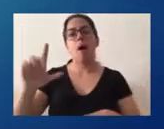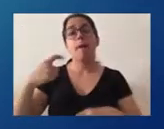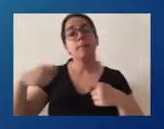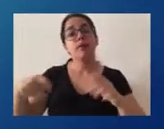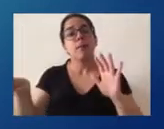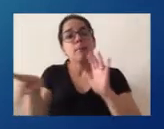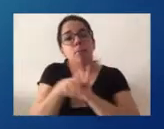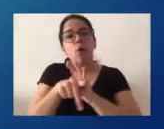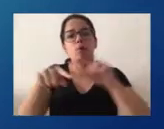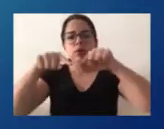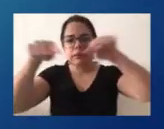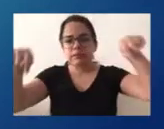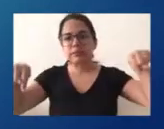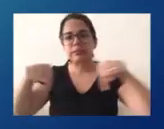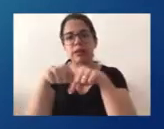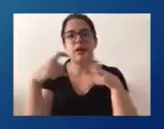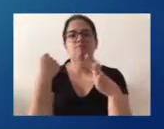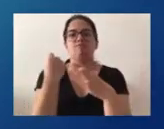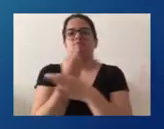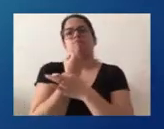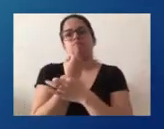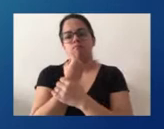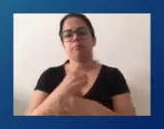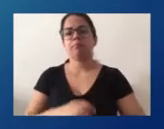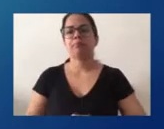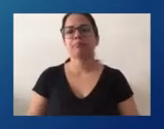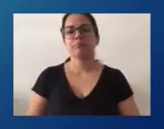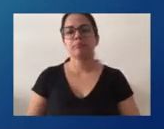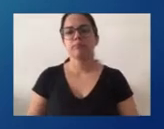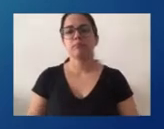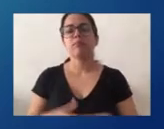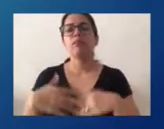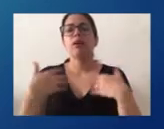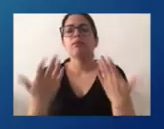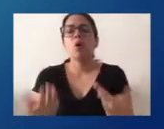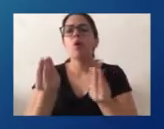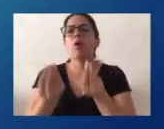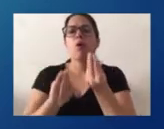que ter um local próprio para realizar esses processos de esterilização.